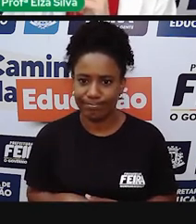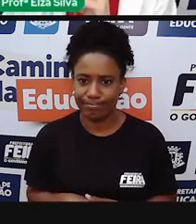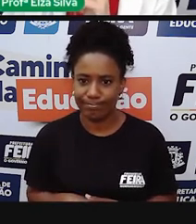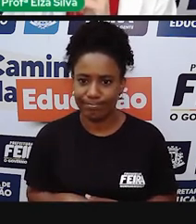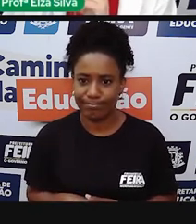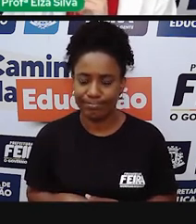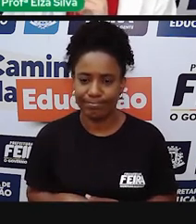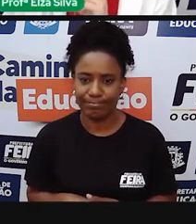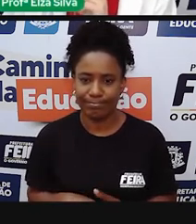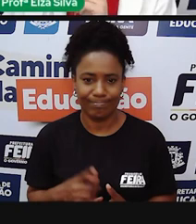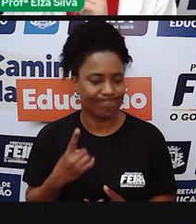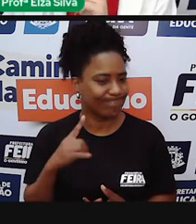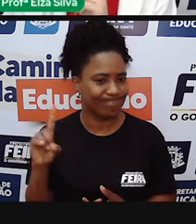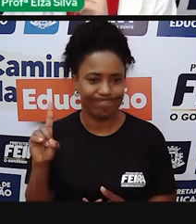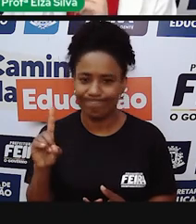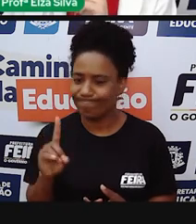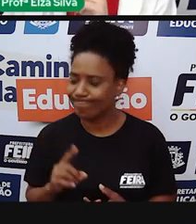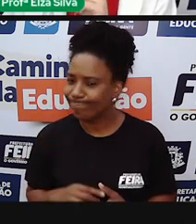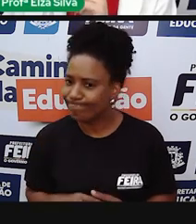Basket. Não.